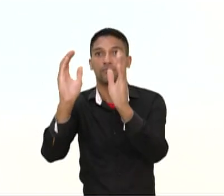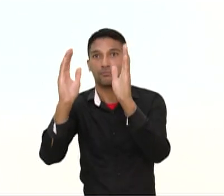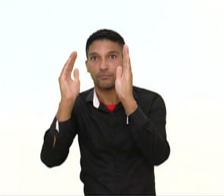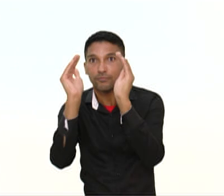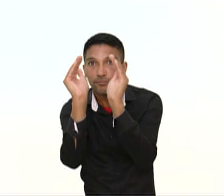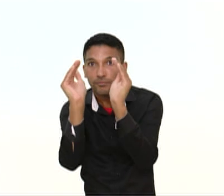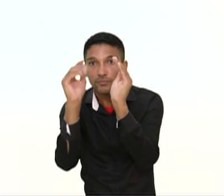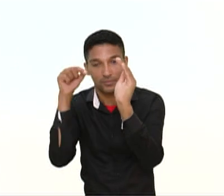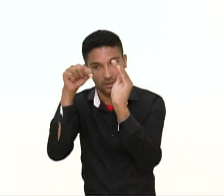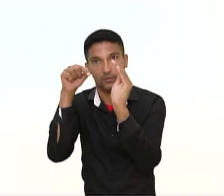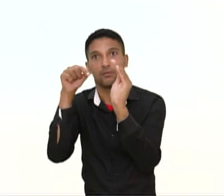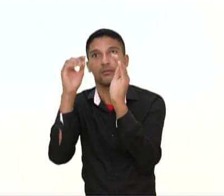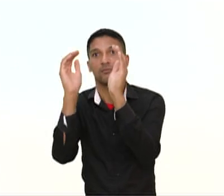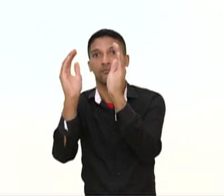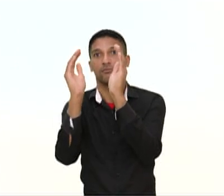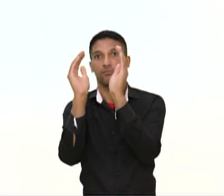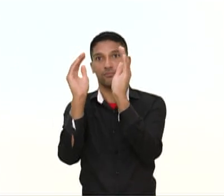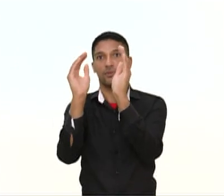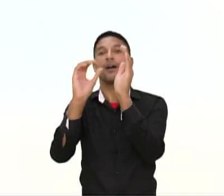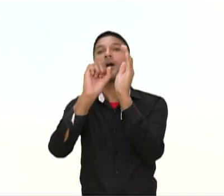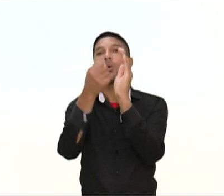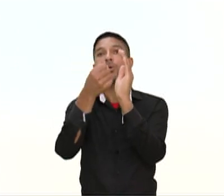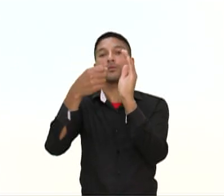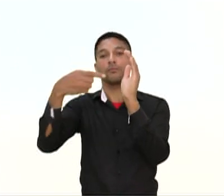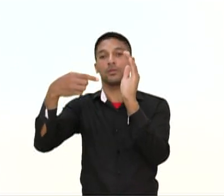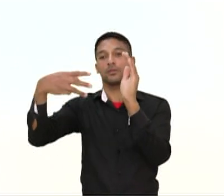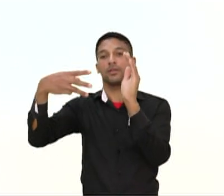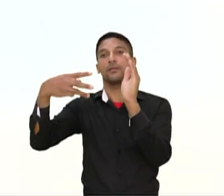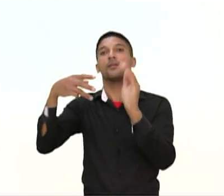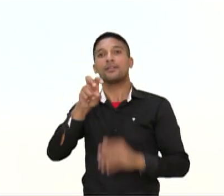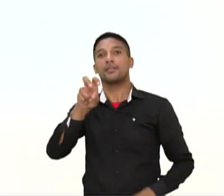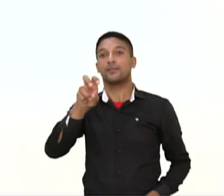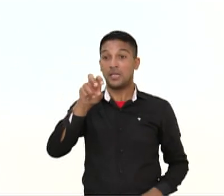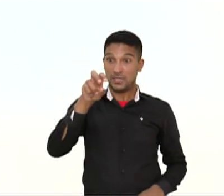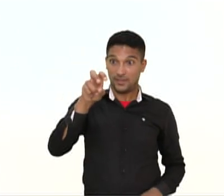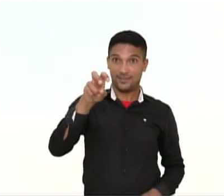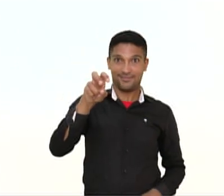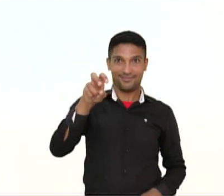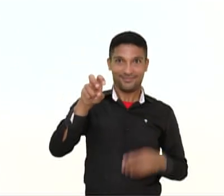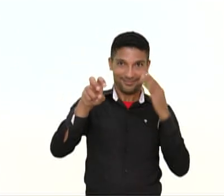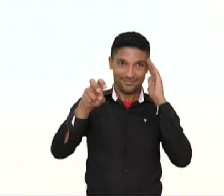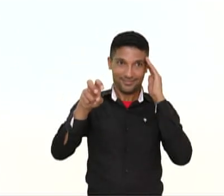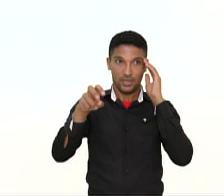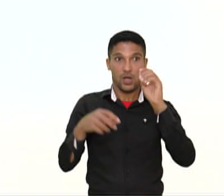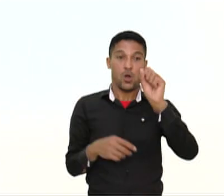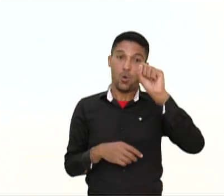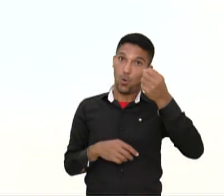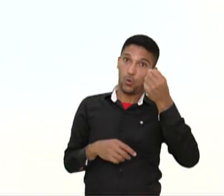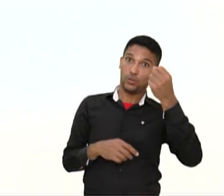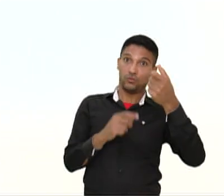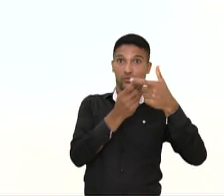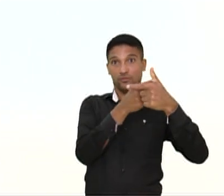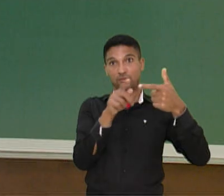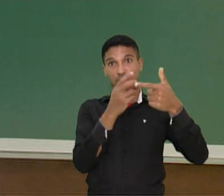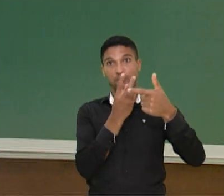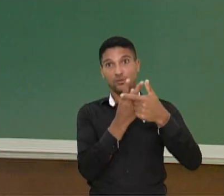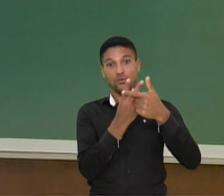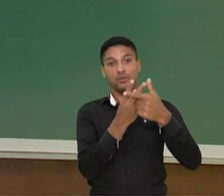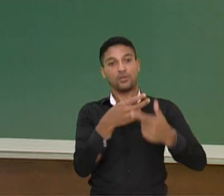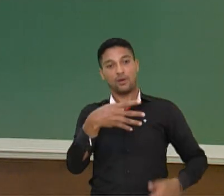3, 5. 8 dividido por 2, 4. 4 vezes